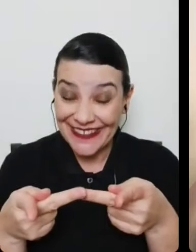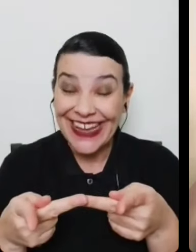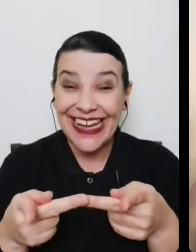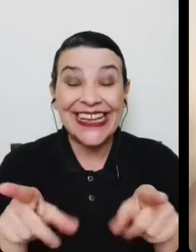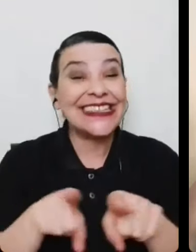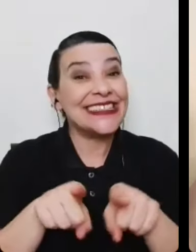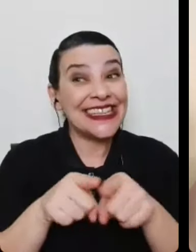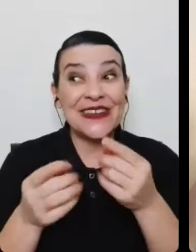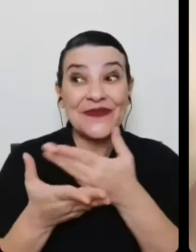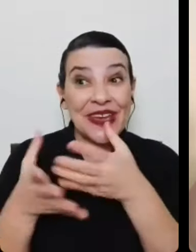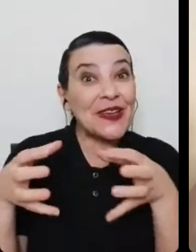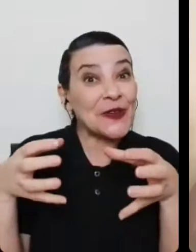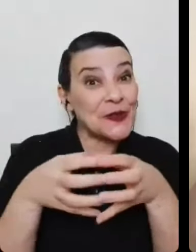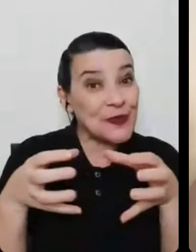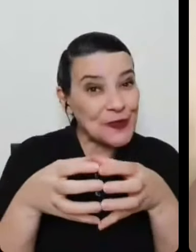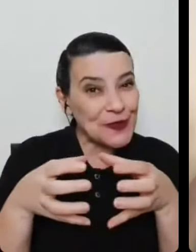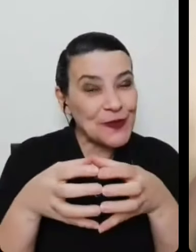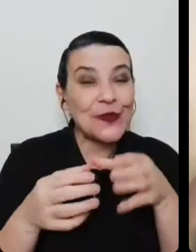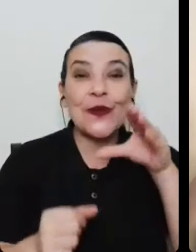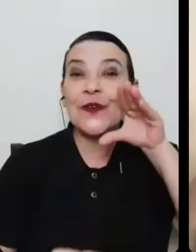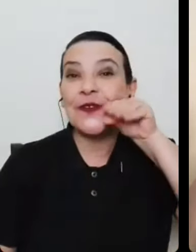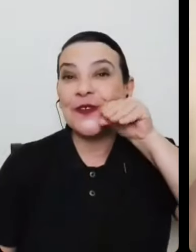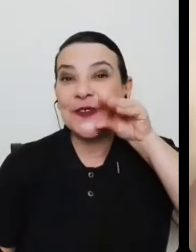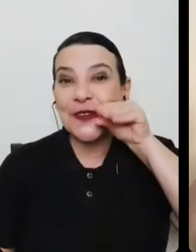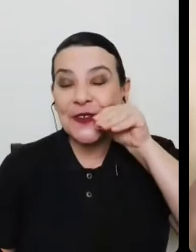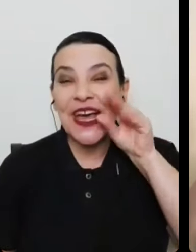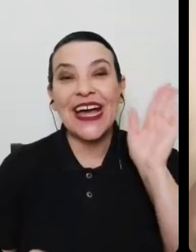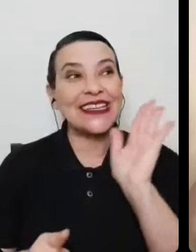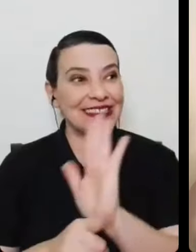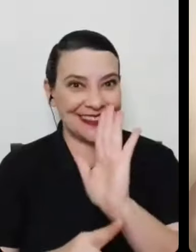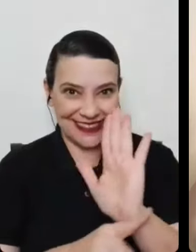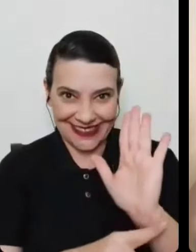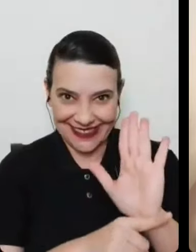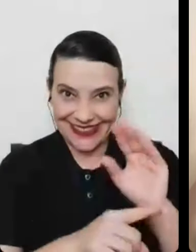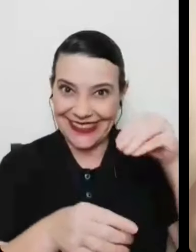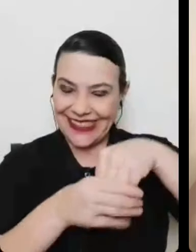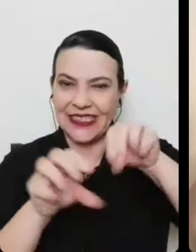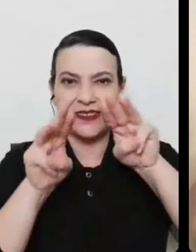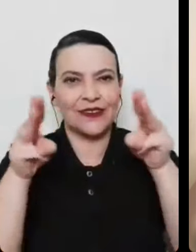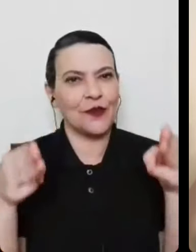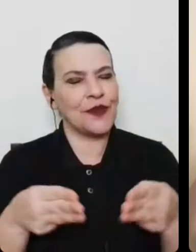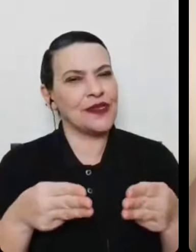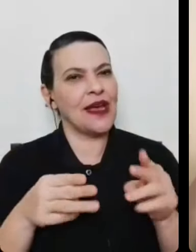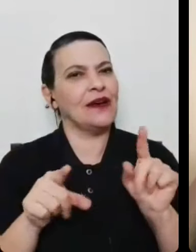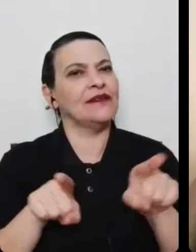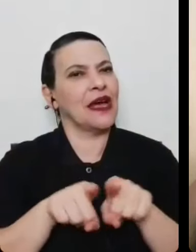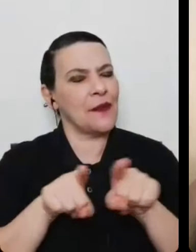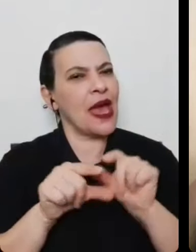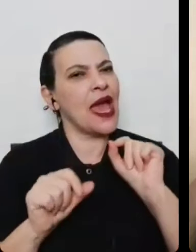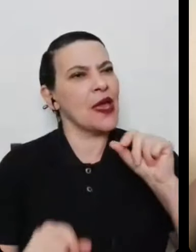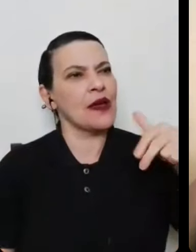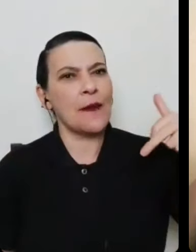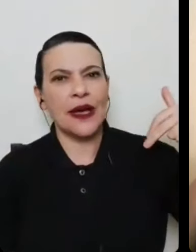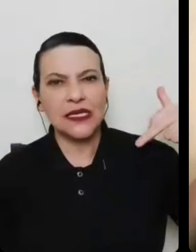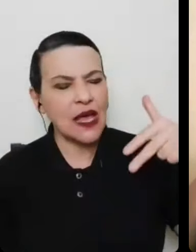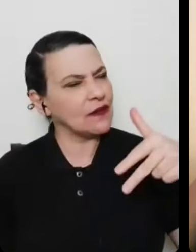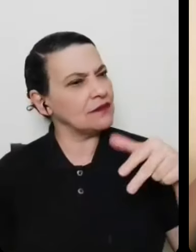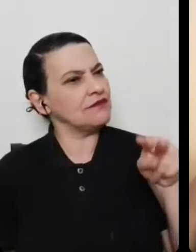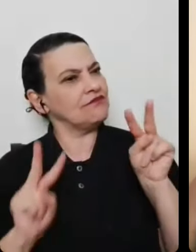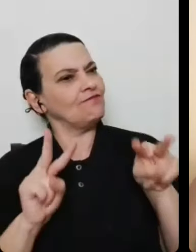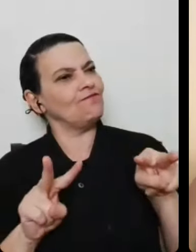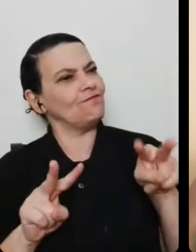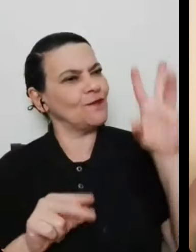servidores, funcionários e colaboradores do museu passavam e também viviam um pouco dessa